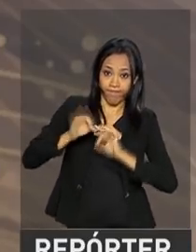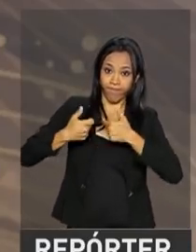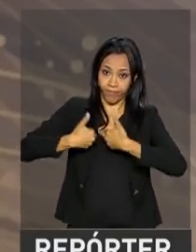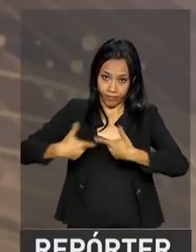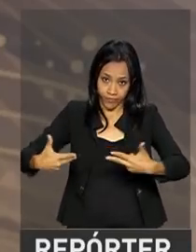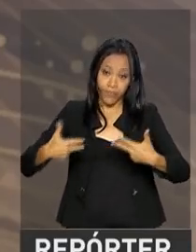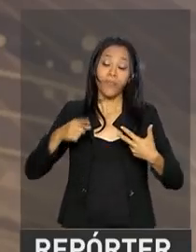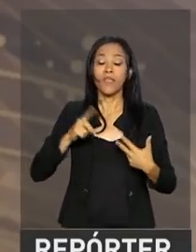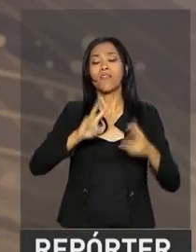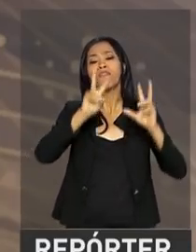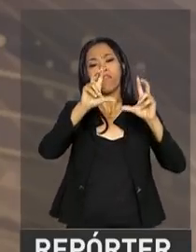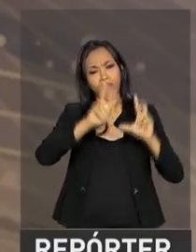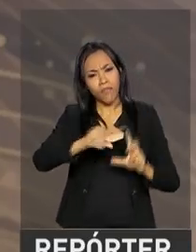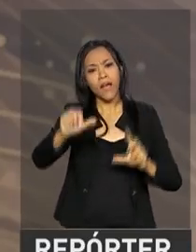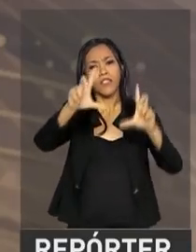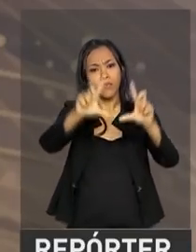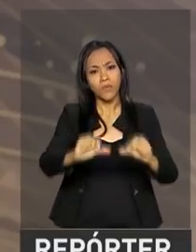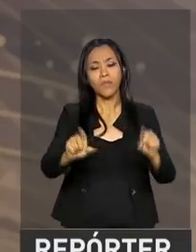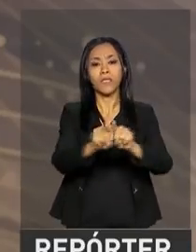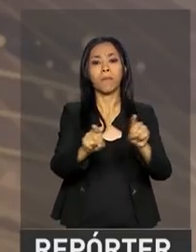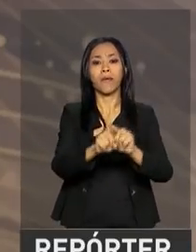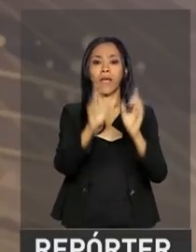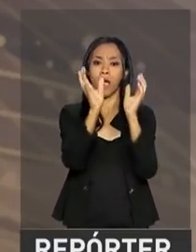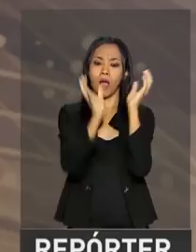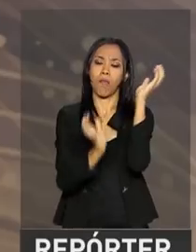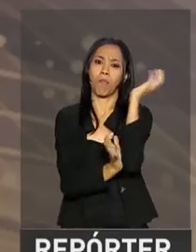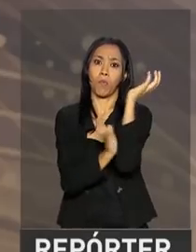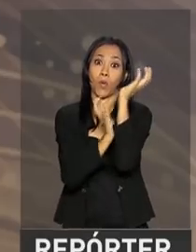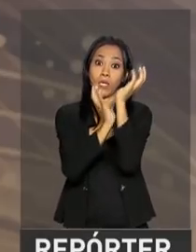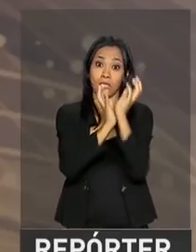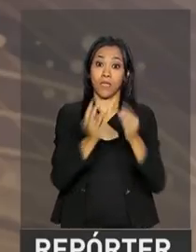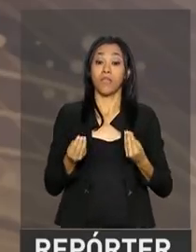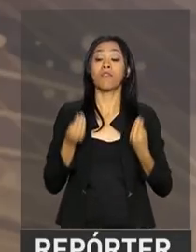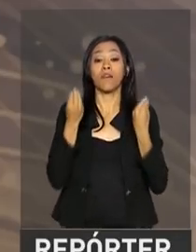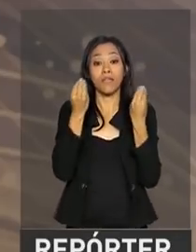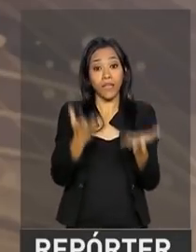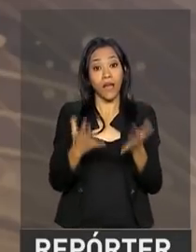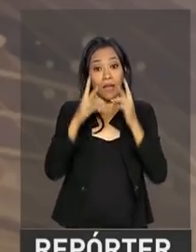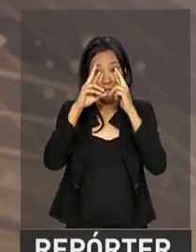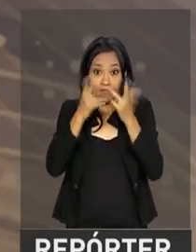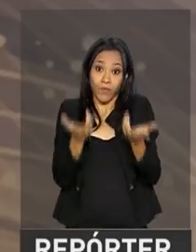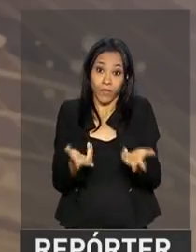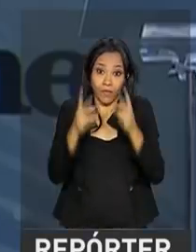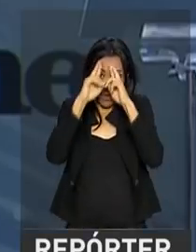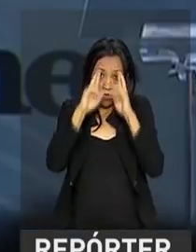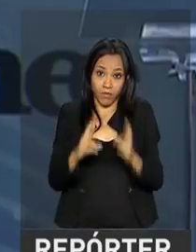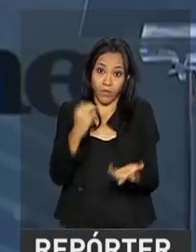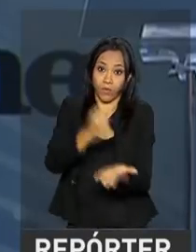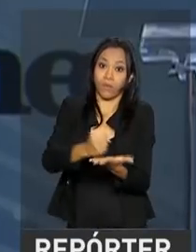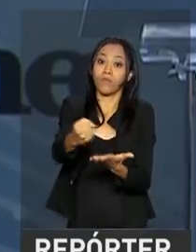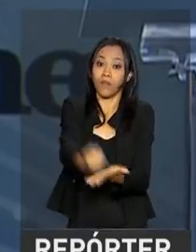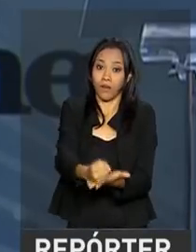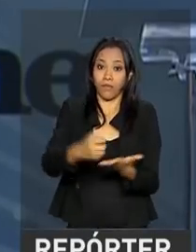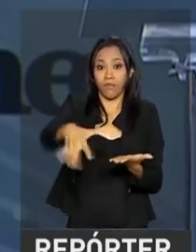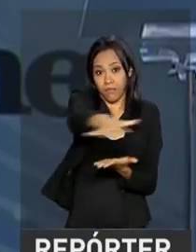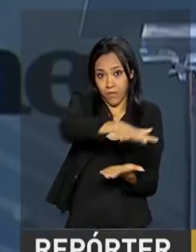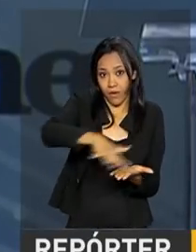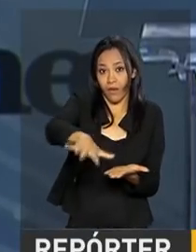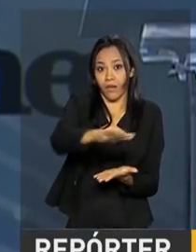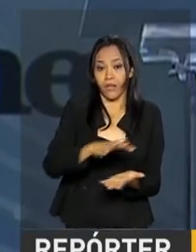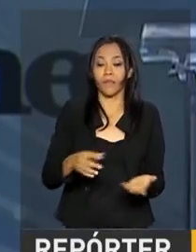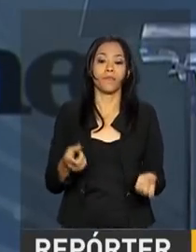e simplificar a legislação além de trazer mais segurança jurídica para o setor nós também